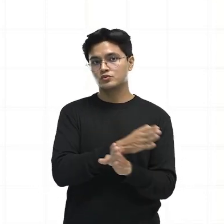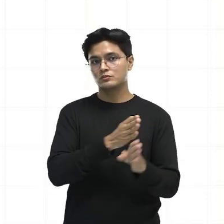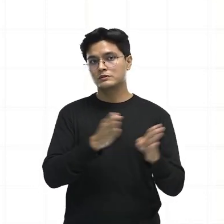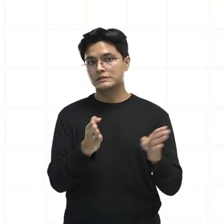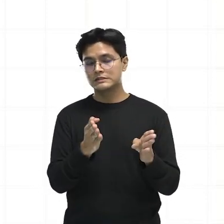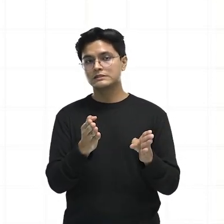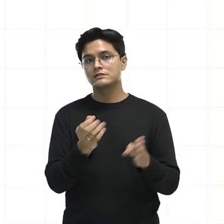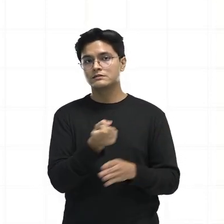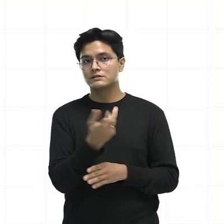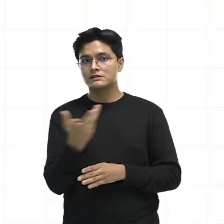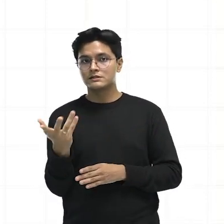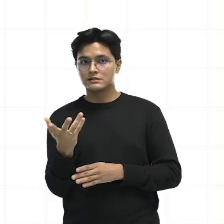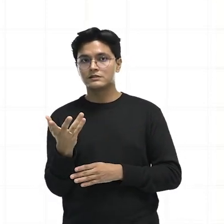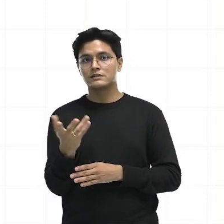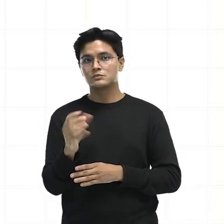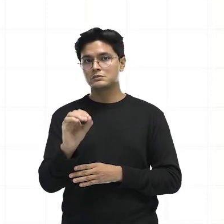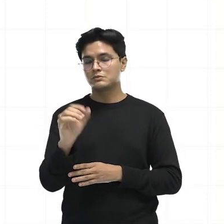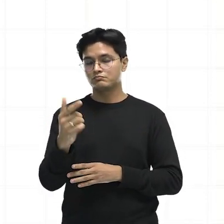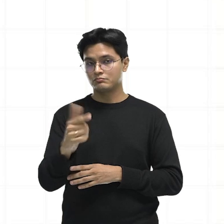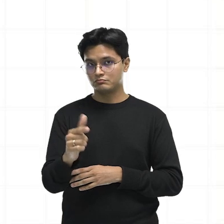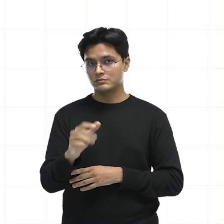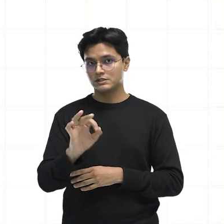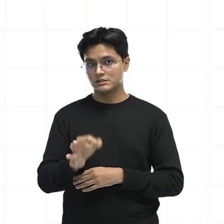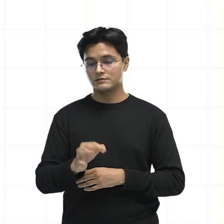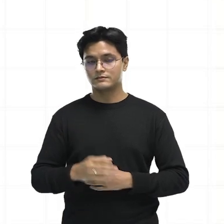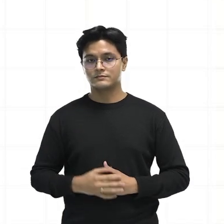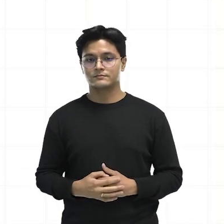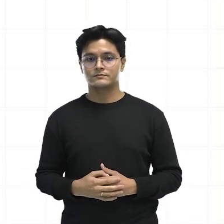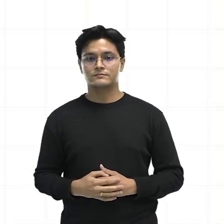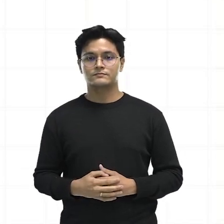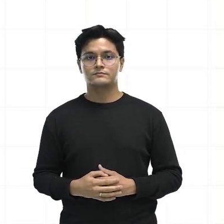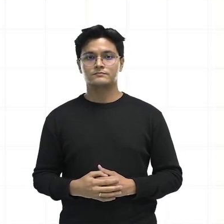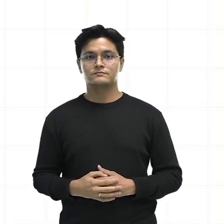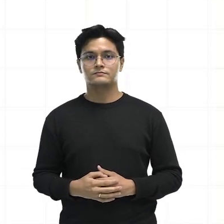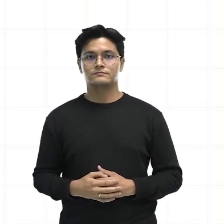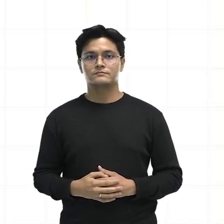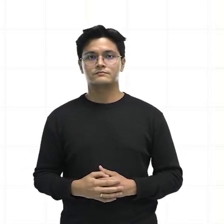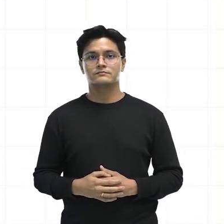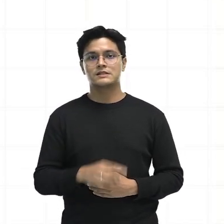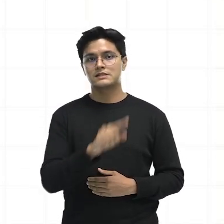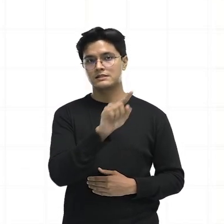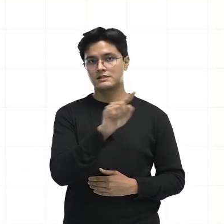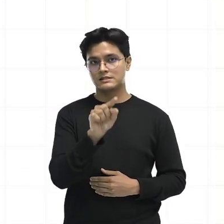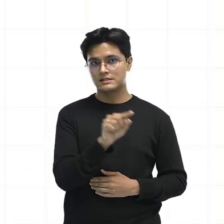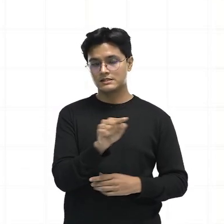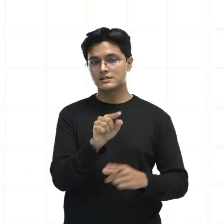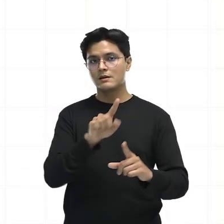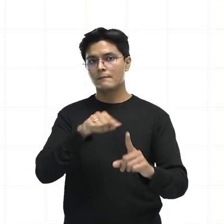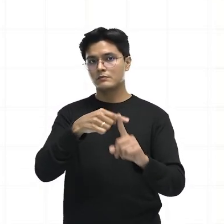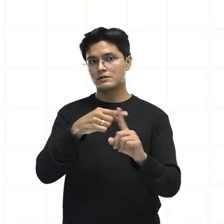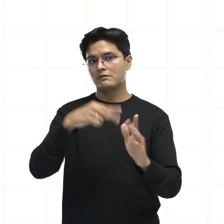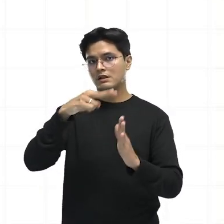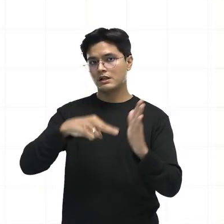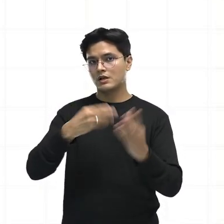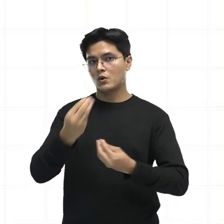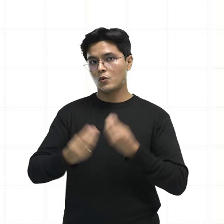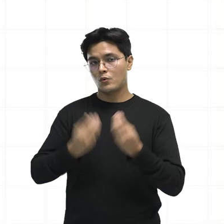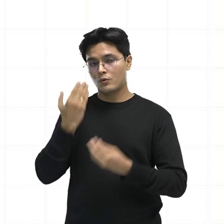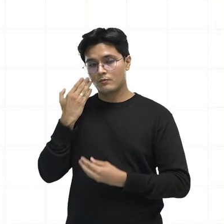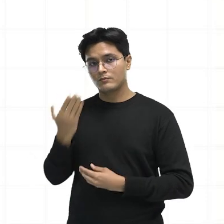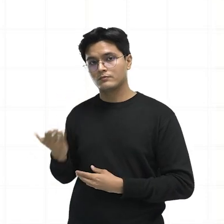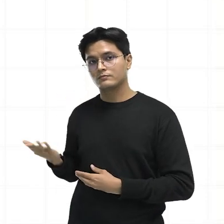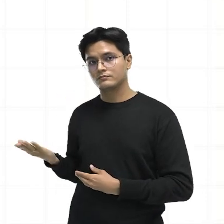nulos, já que o zero não está presente. Tá? Z positivo ou Z+, lê-se conjunto dos